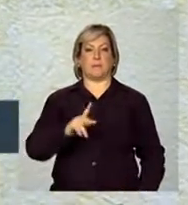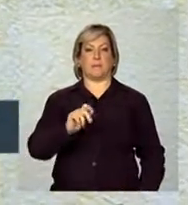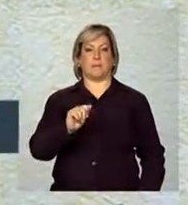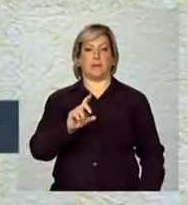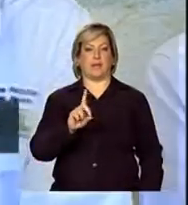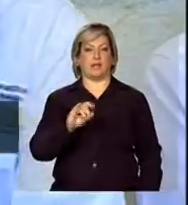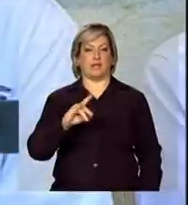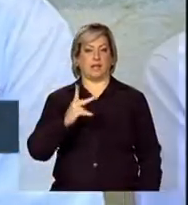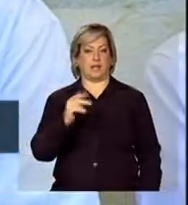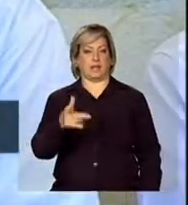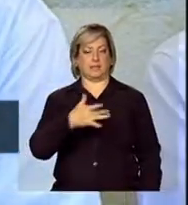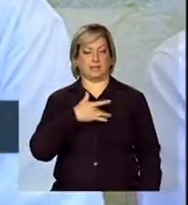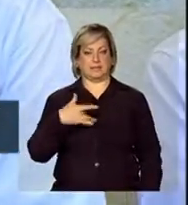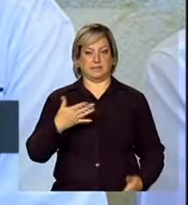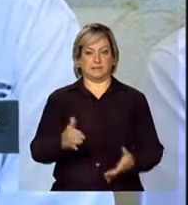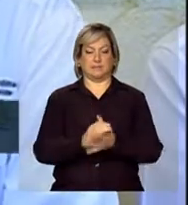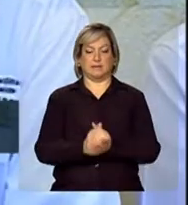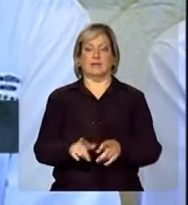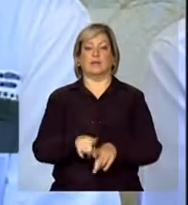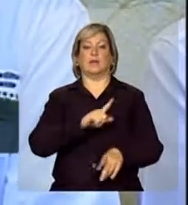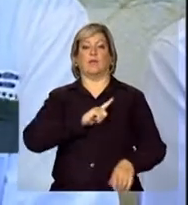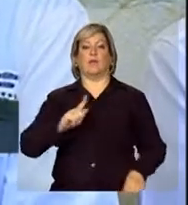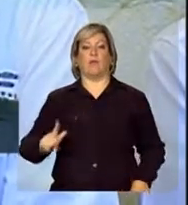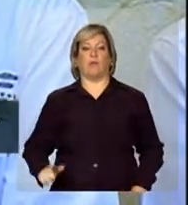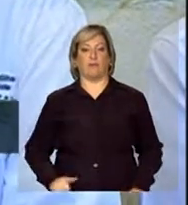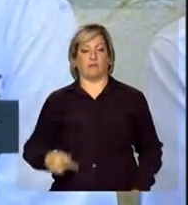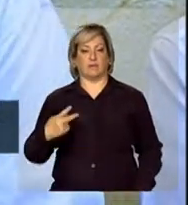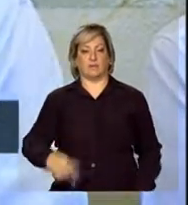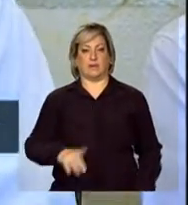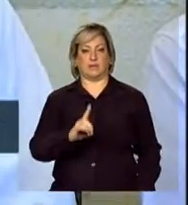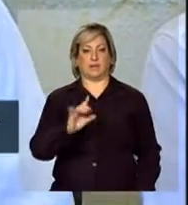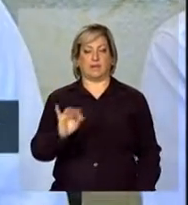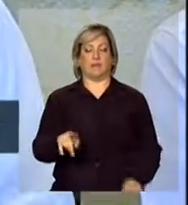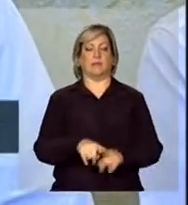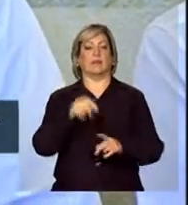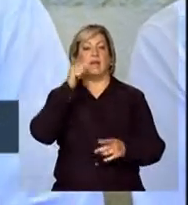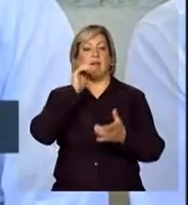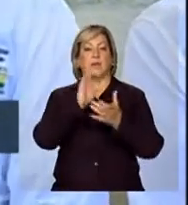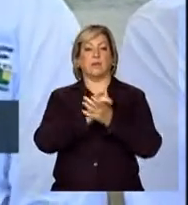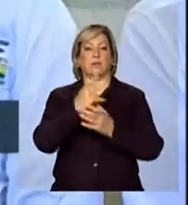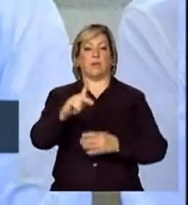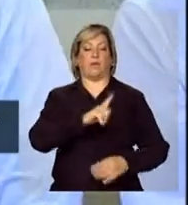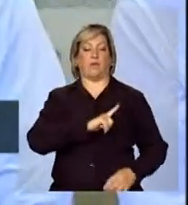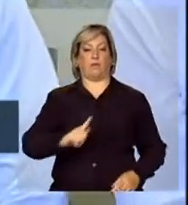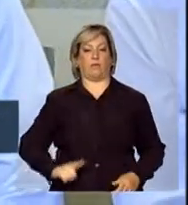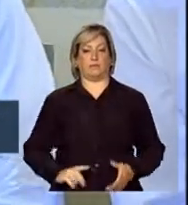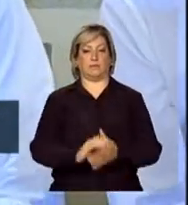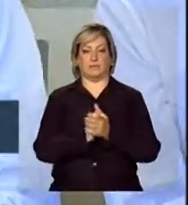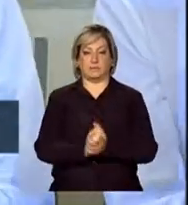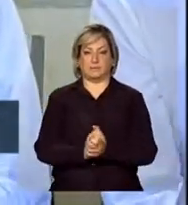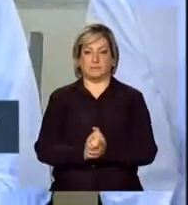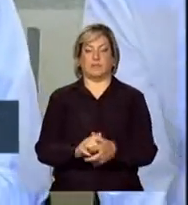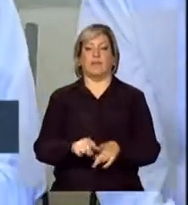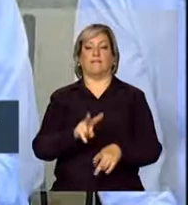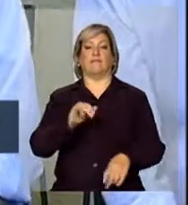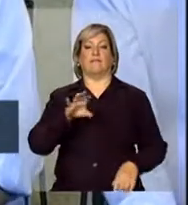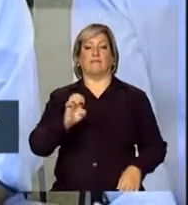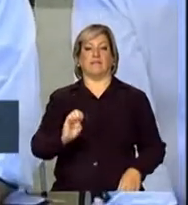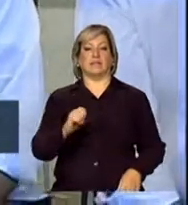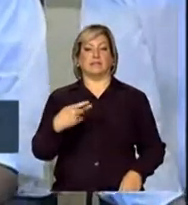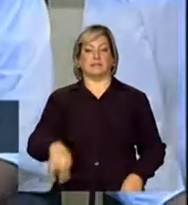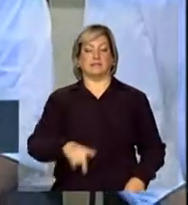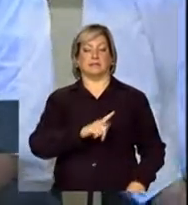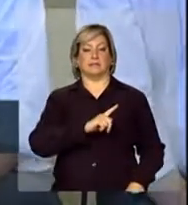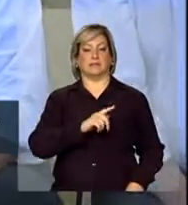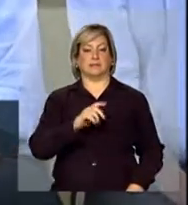Padilha nosso Governador Agnelo Queiroz primeira-dama Ilza Queiroz nosso Vice Tadeu